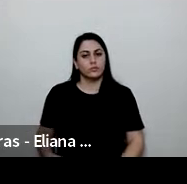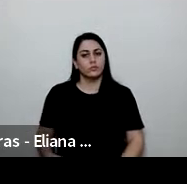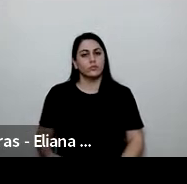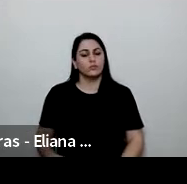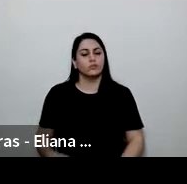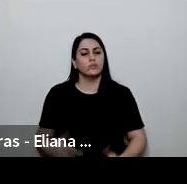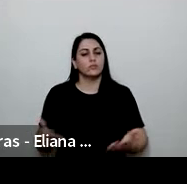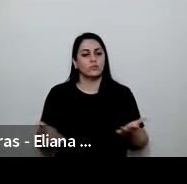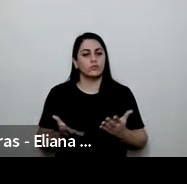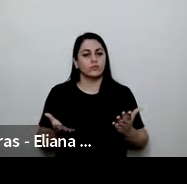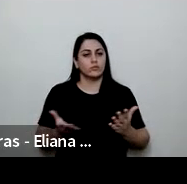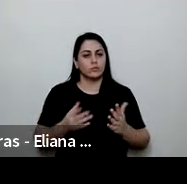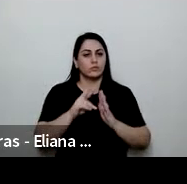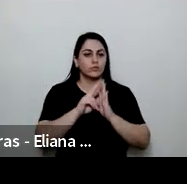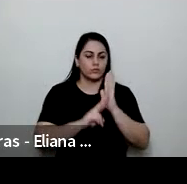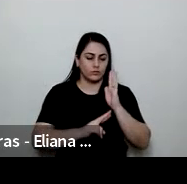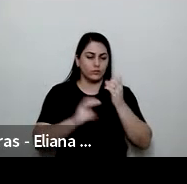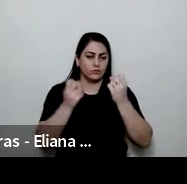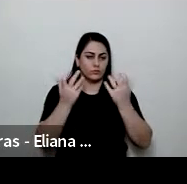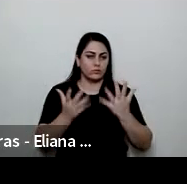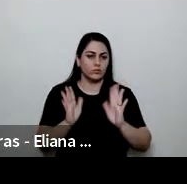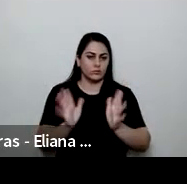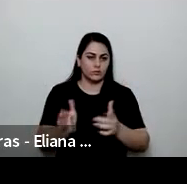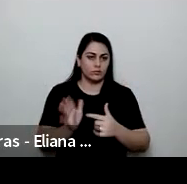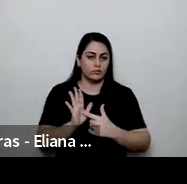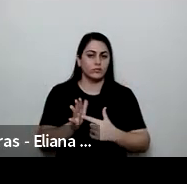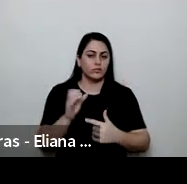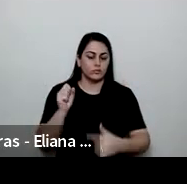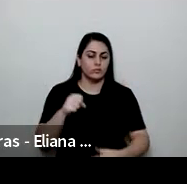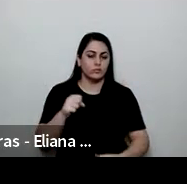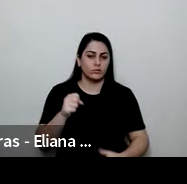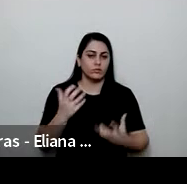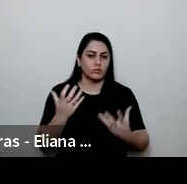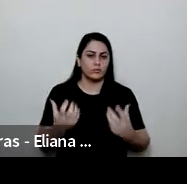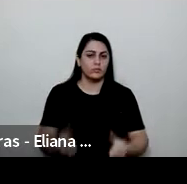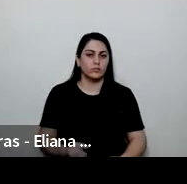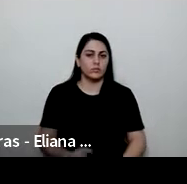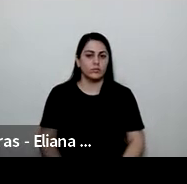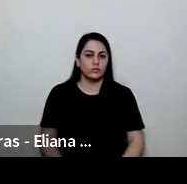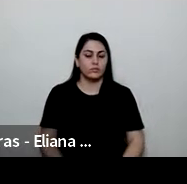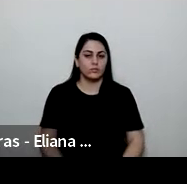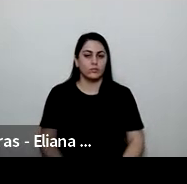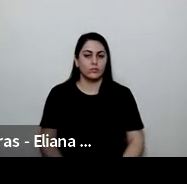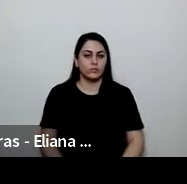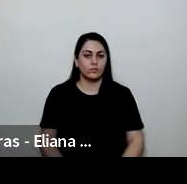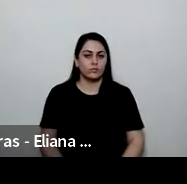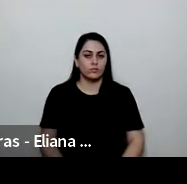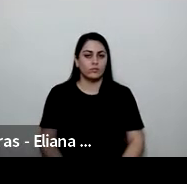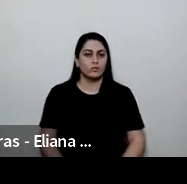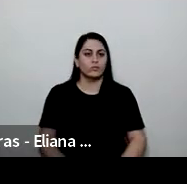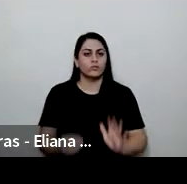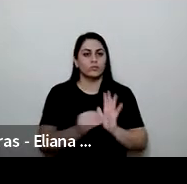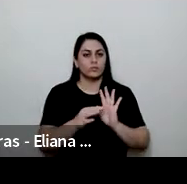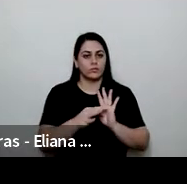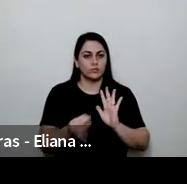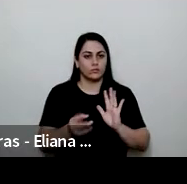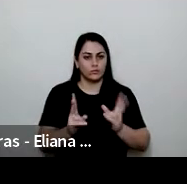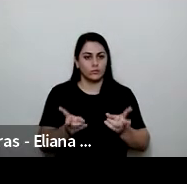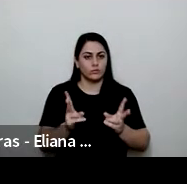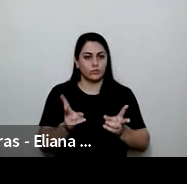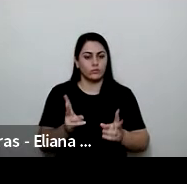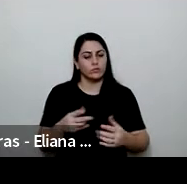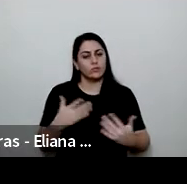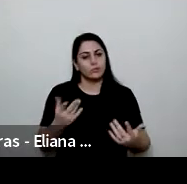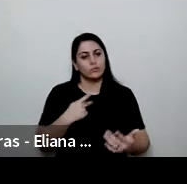com ela corre a referida ministério público para se manifestar já mantido aparecer Doutor